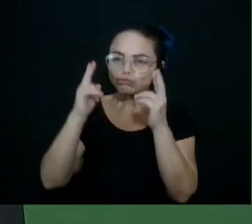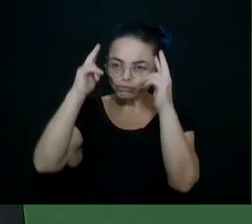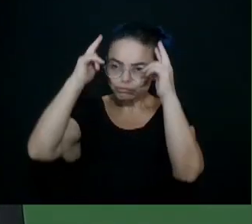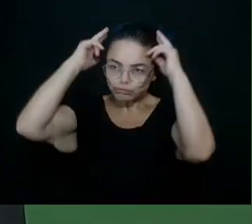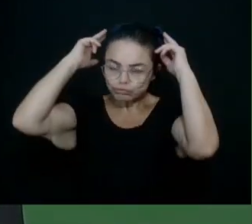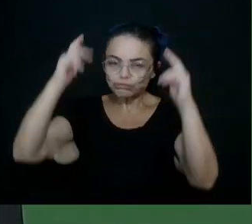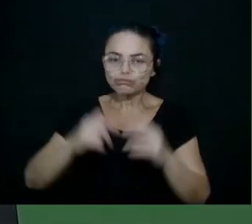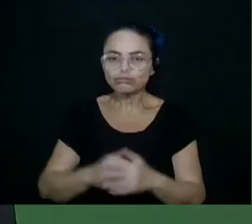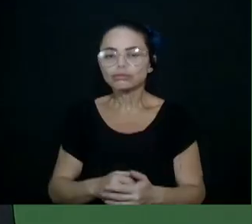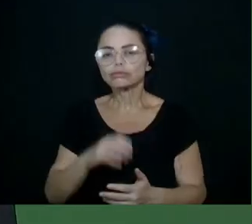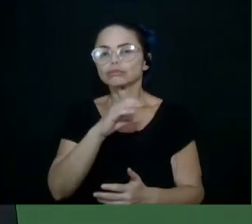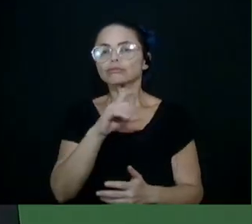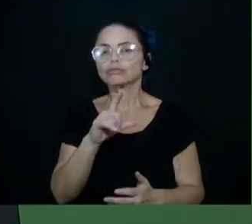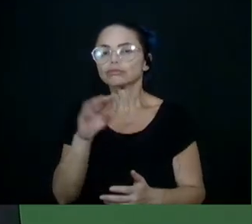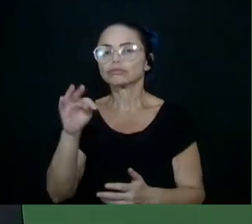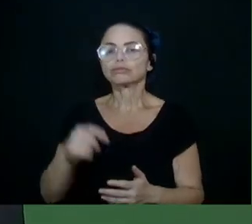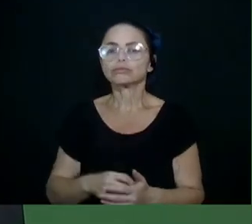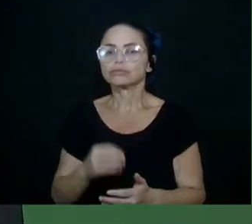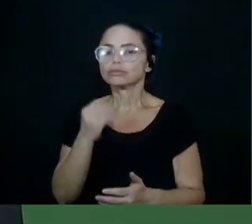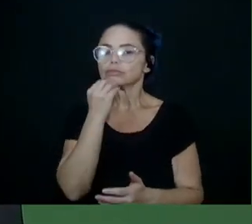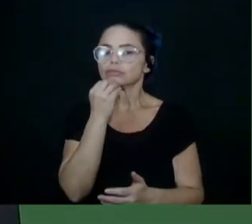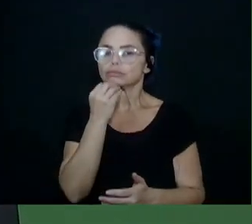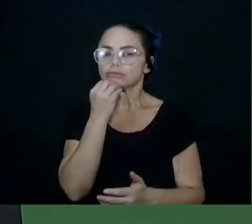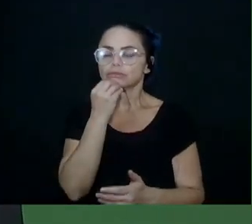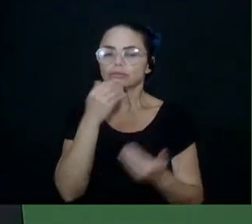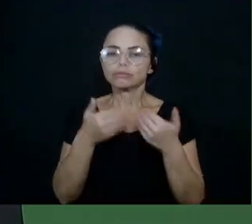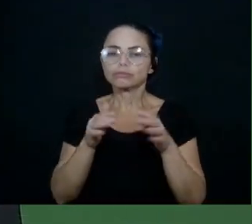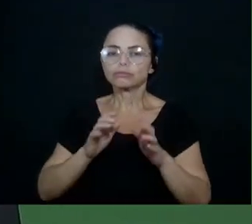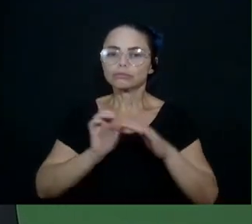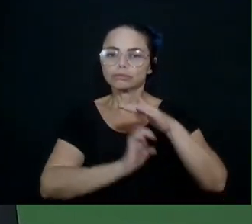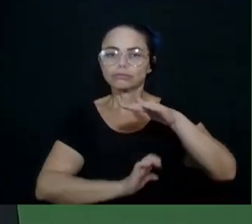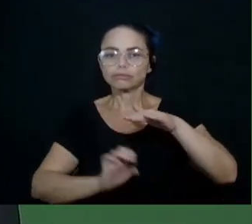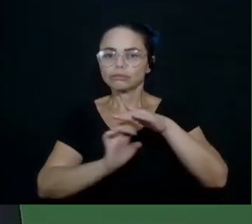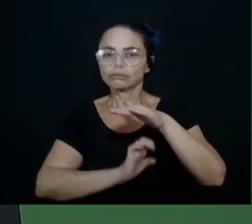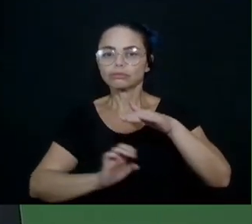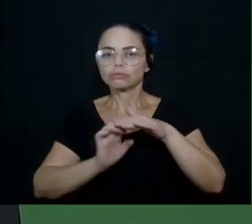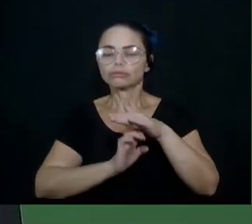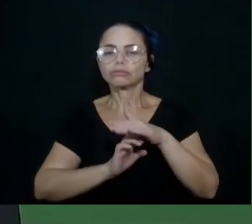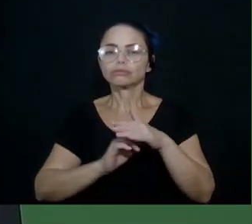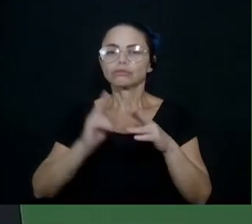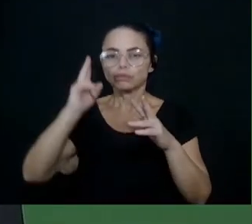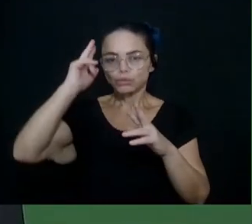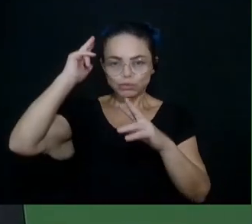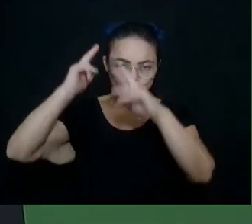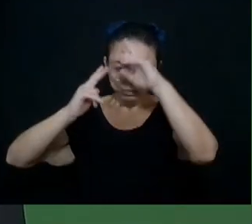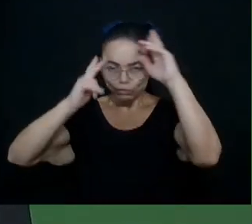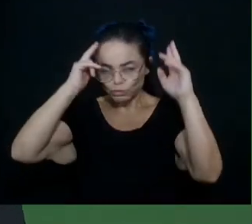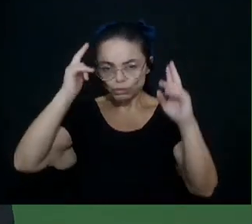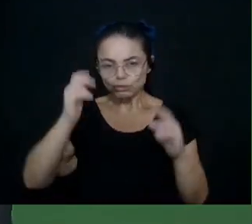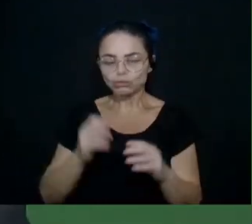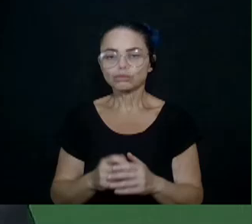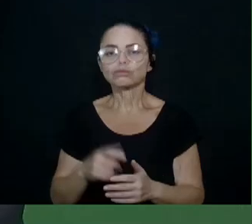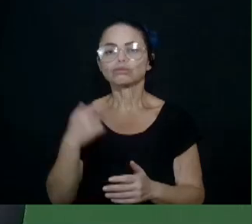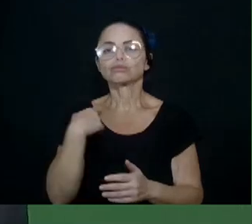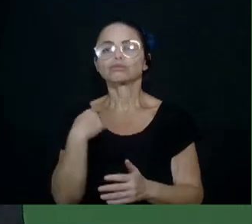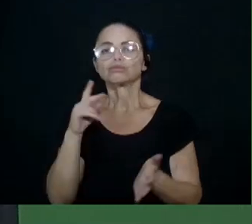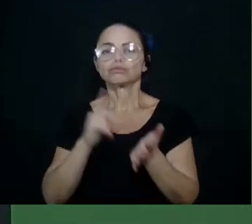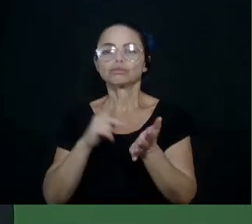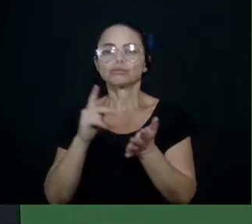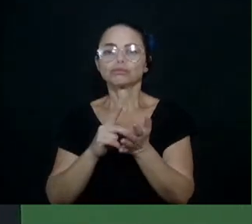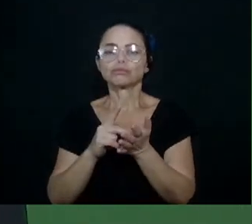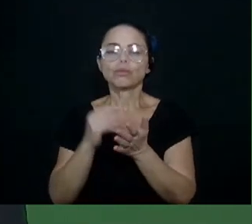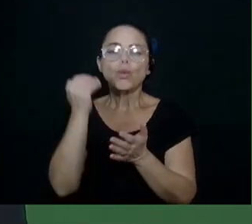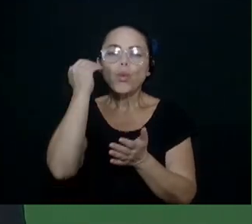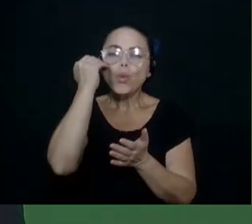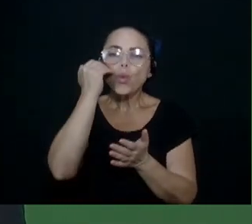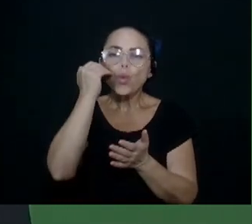CLT, surgiu a oportunidade de abrir uma empresa e eu pensei numa barbearia. Isso foi realmente num bate-papo junto com um